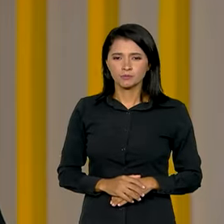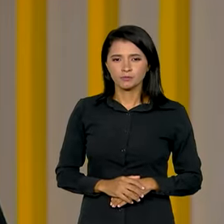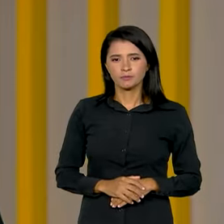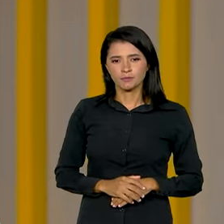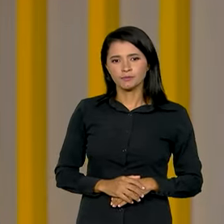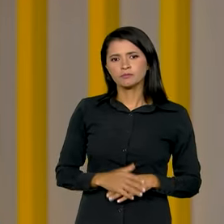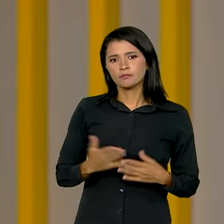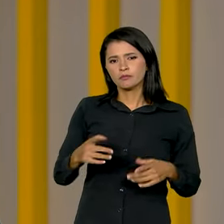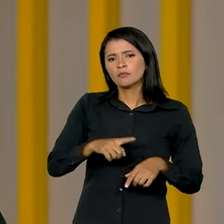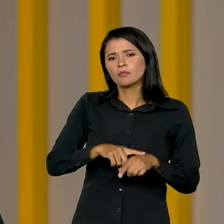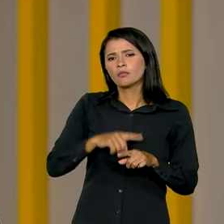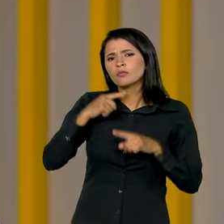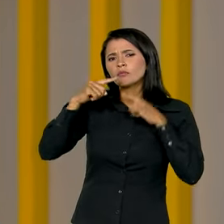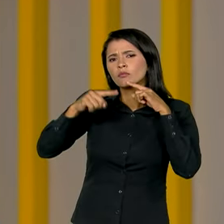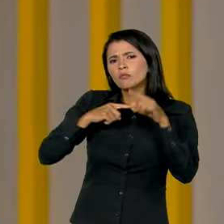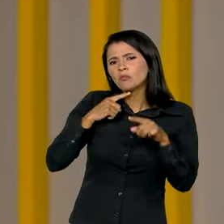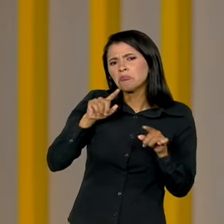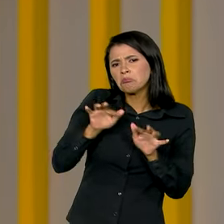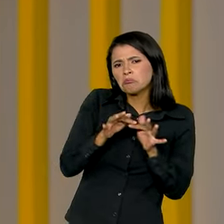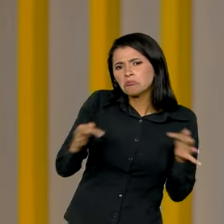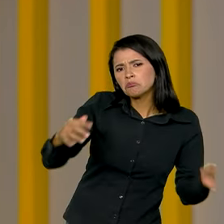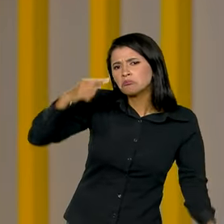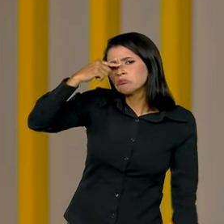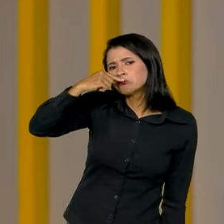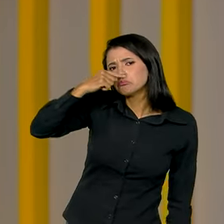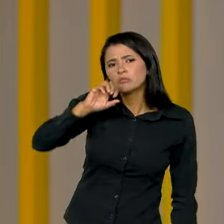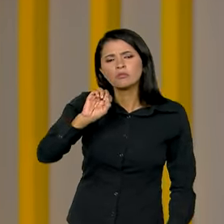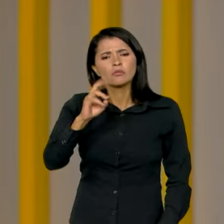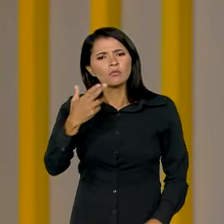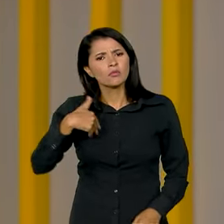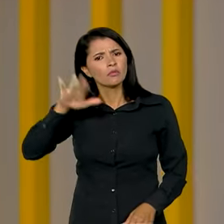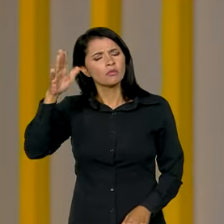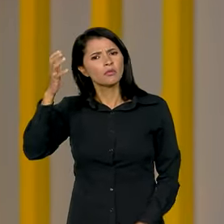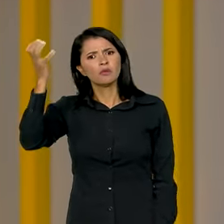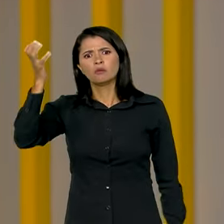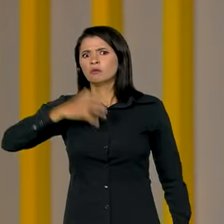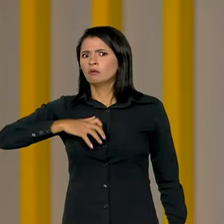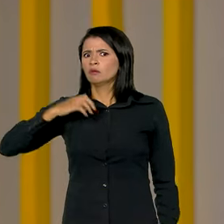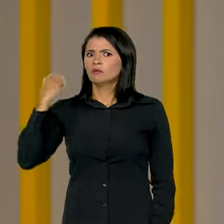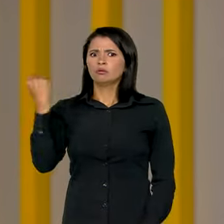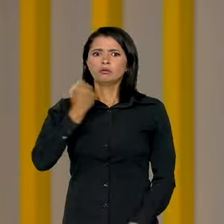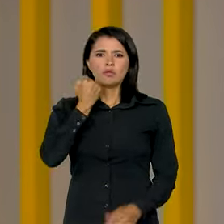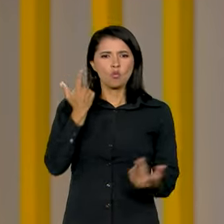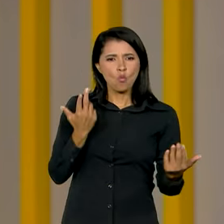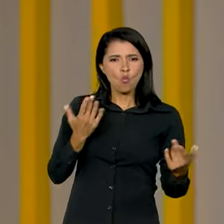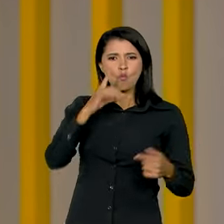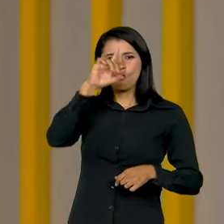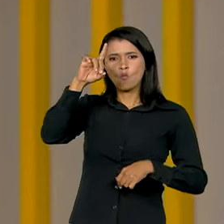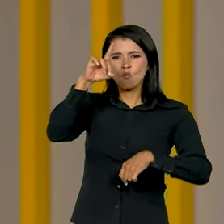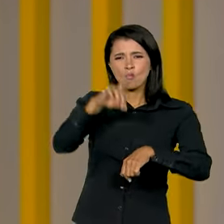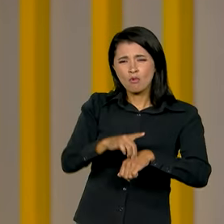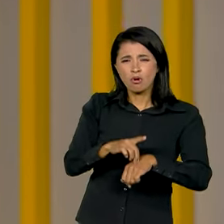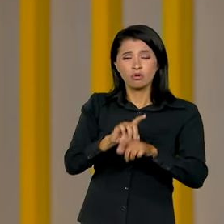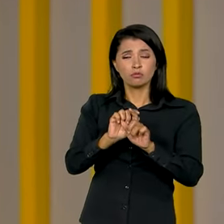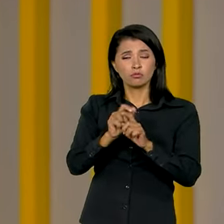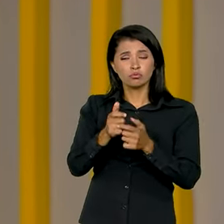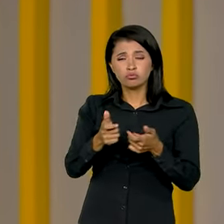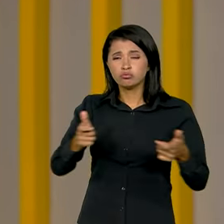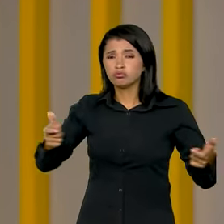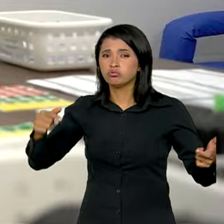nessa hora vem a dúvida se é uma simples gripe ou algo mais sério como a dengue que vem aumentando